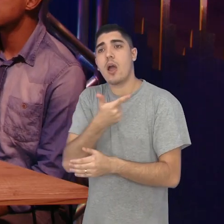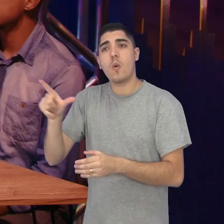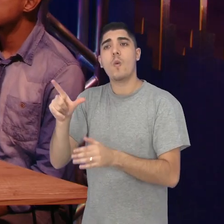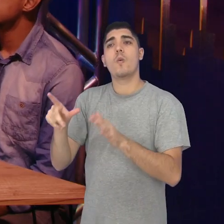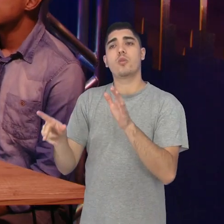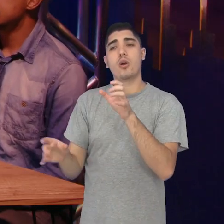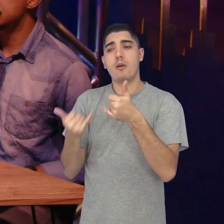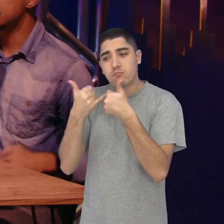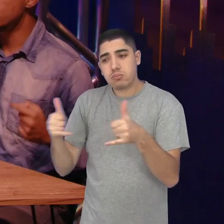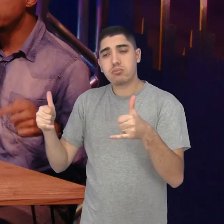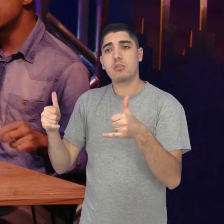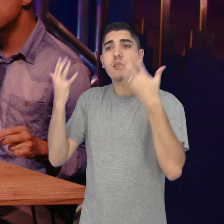mais opções. E assim, o Brasil,